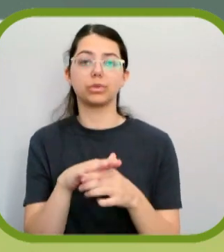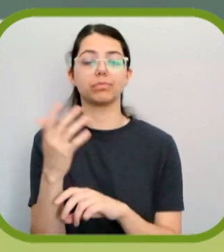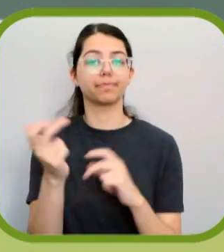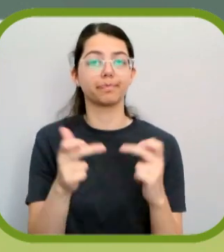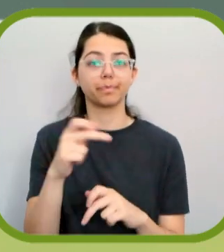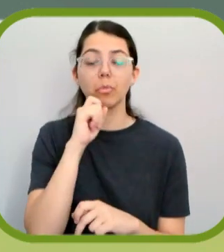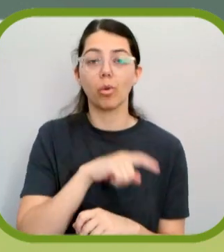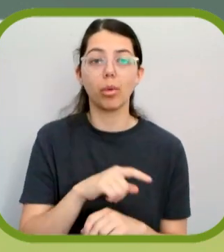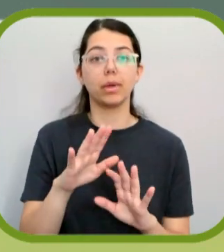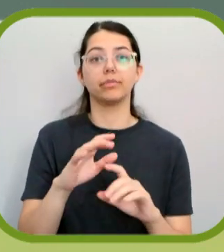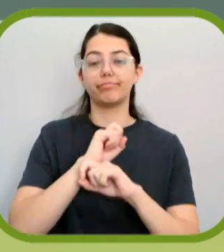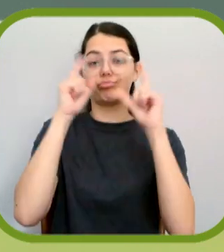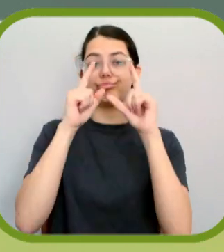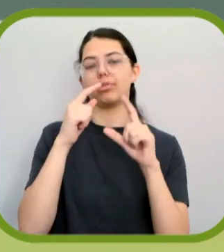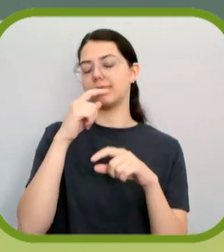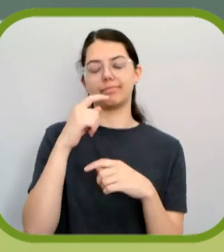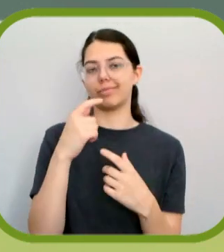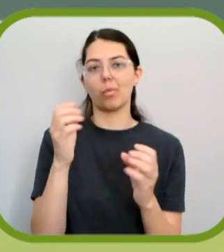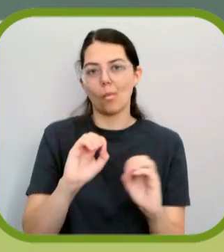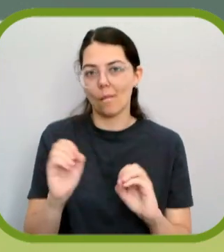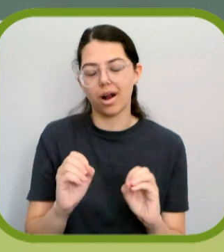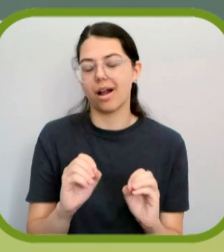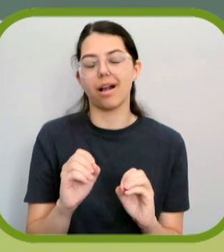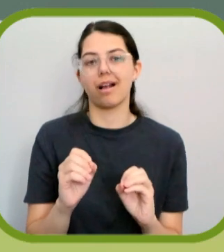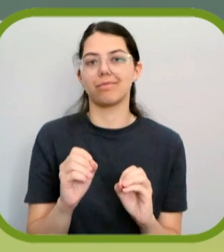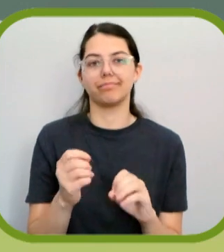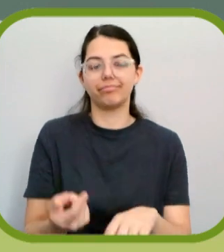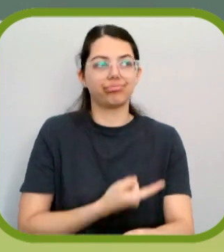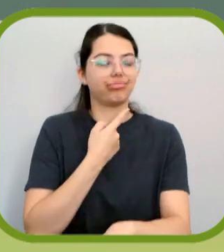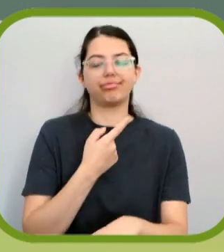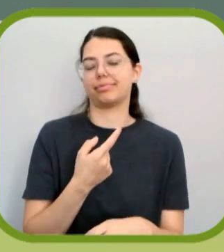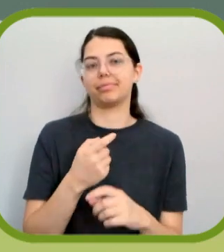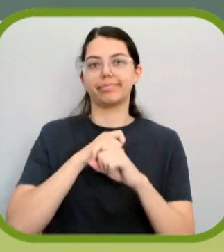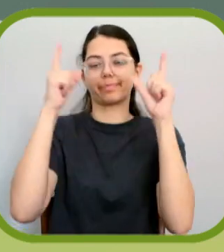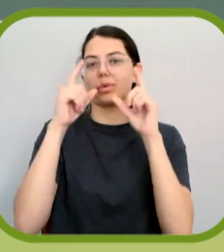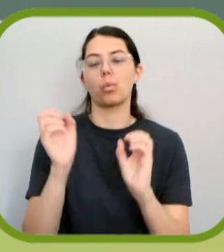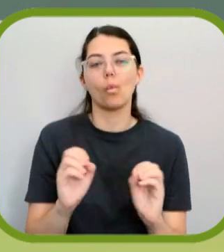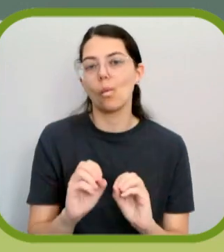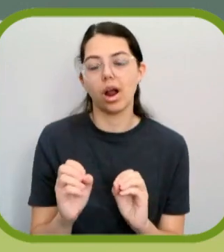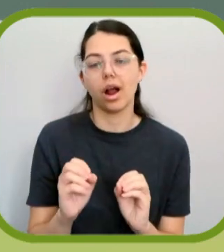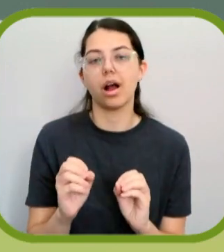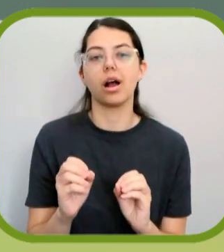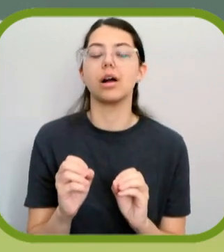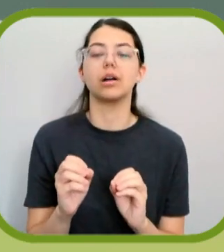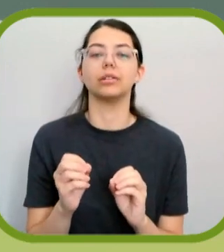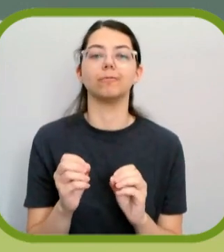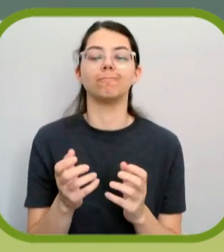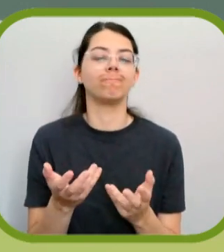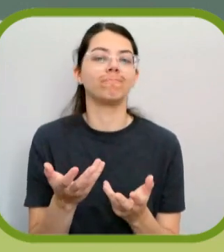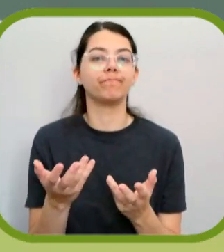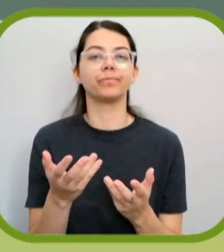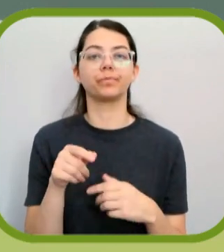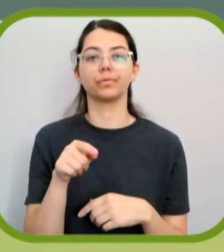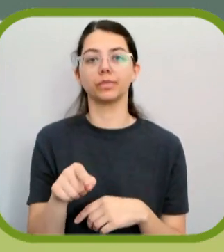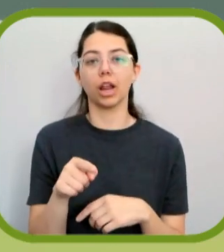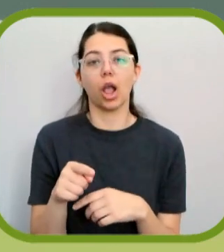todos vulneráveis a este tipo de situações, apesar de não estarem despertos para essa mesma vulnerabilidade, para essa radicalização, e